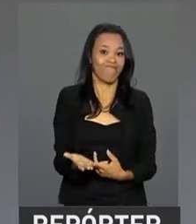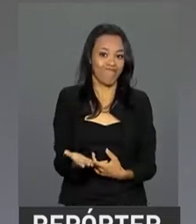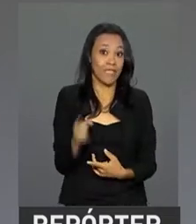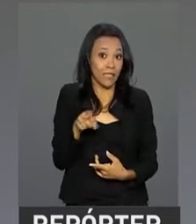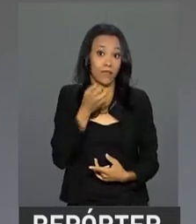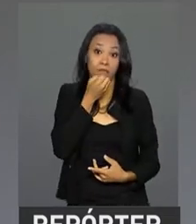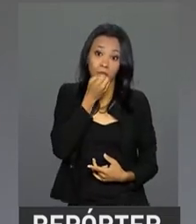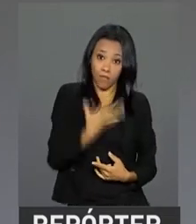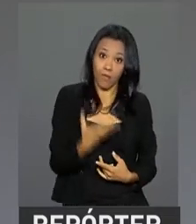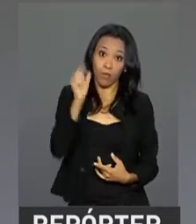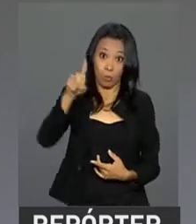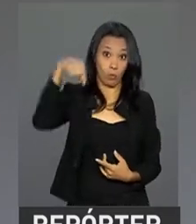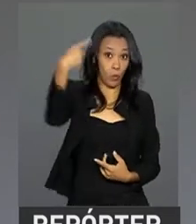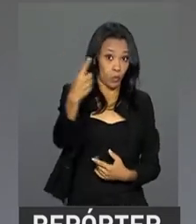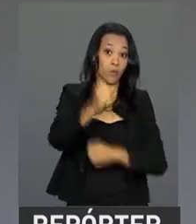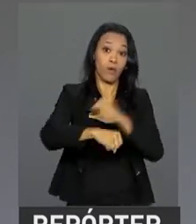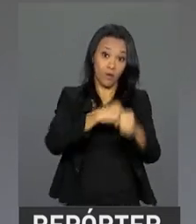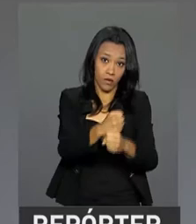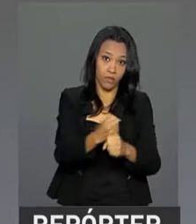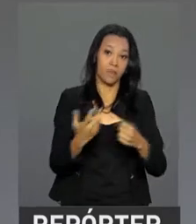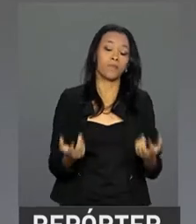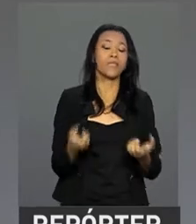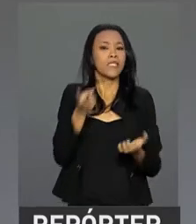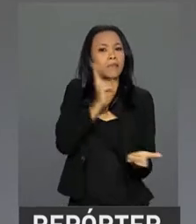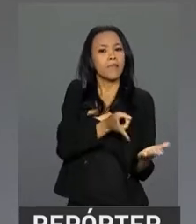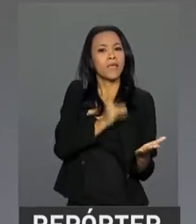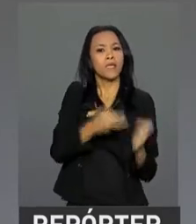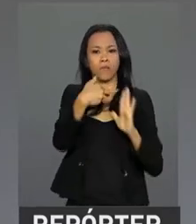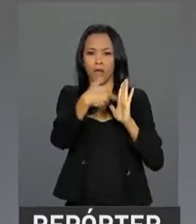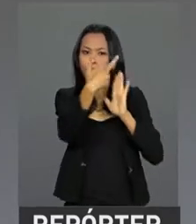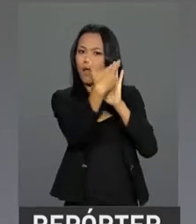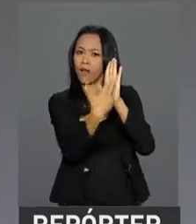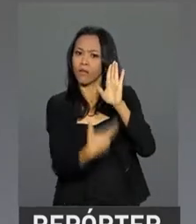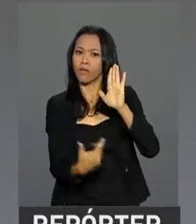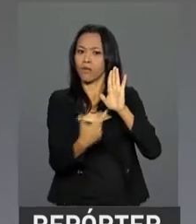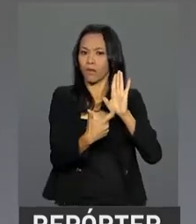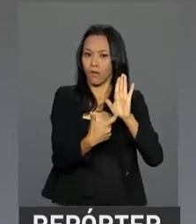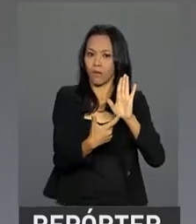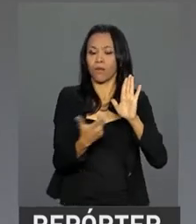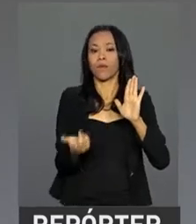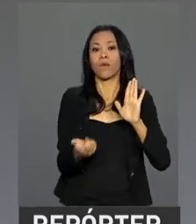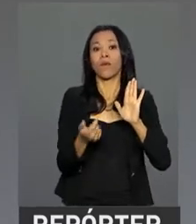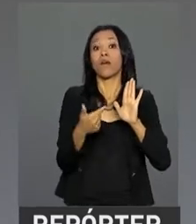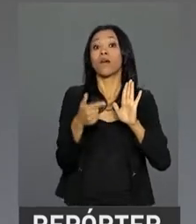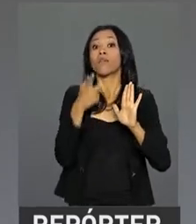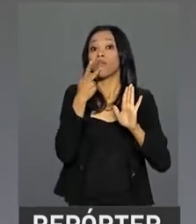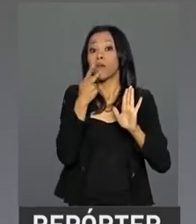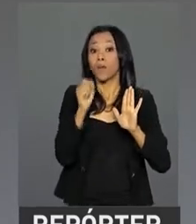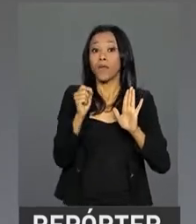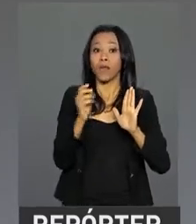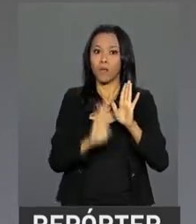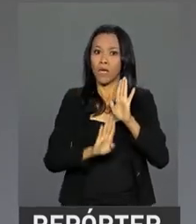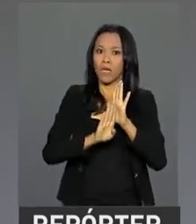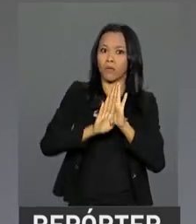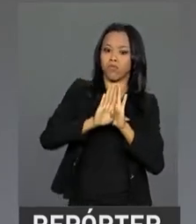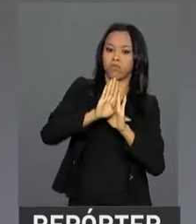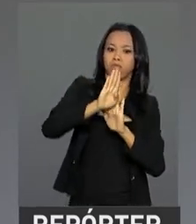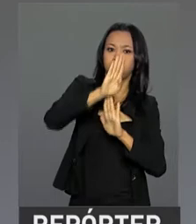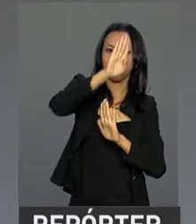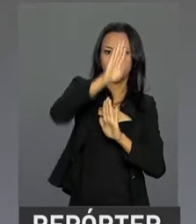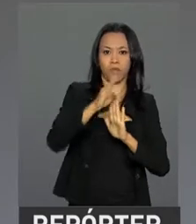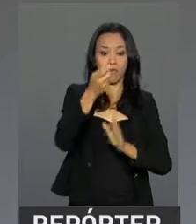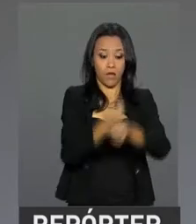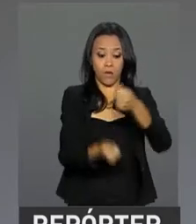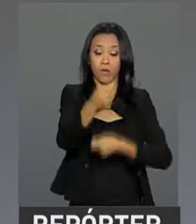bom isso no ano que vem esse mesmo boletim focus aumentou revisou para cima a projeção de crescimento da economia para este